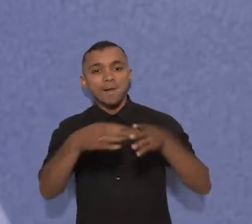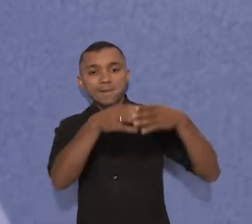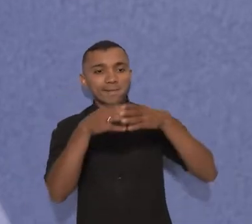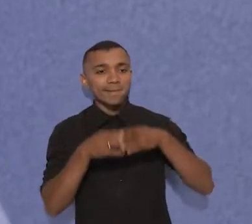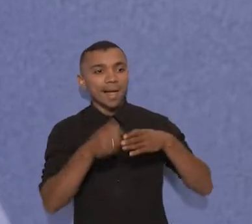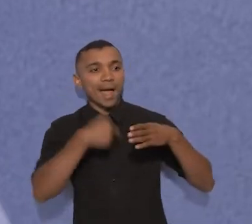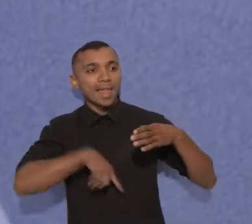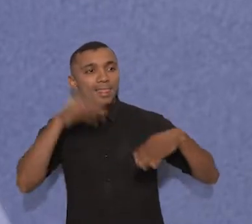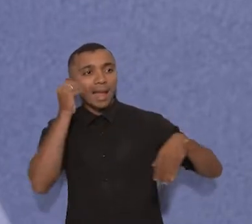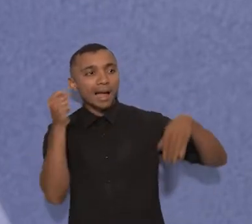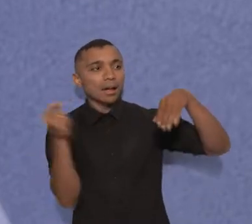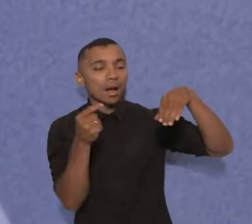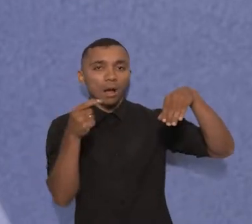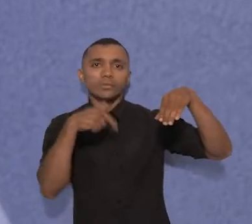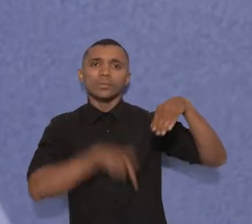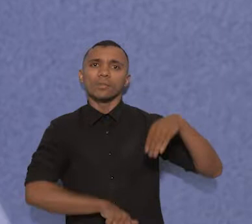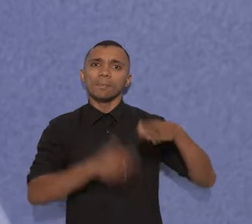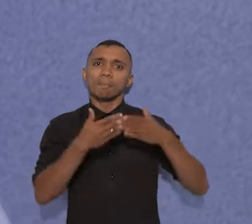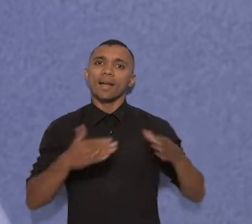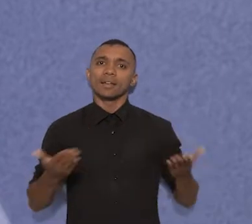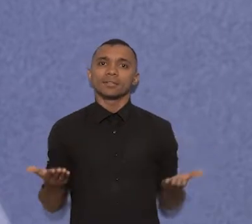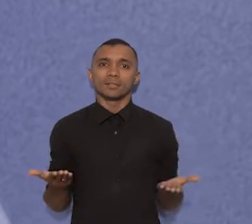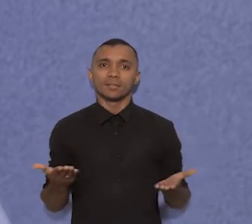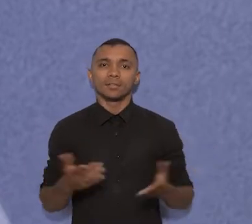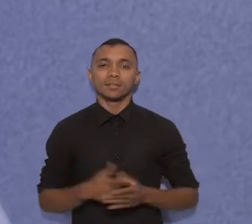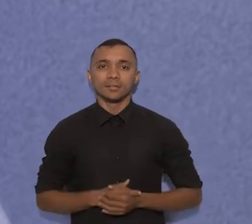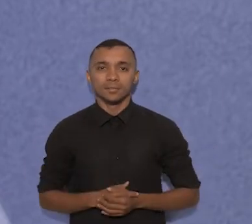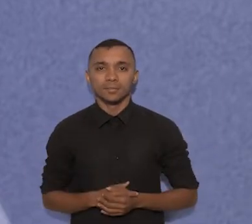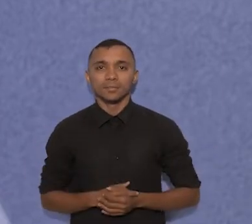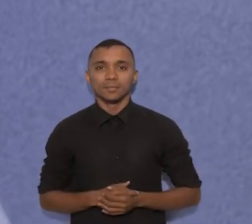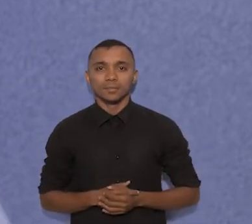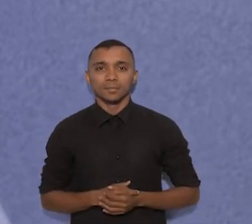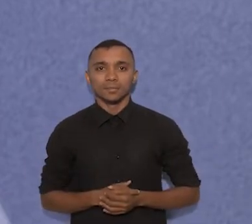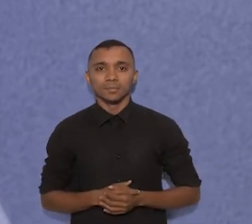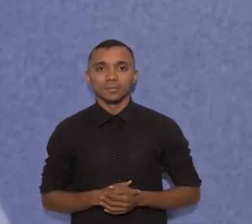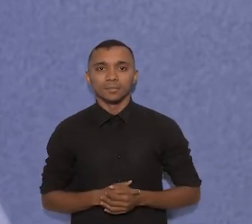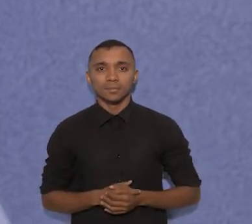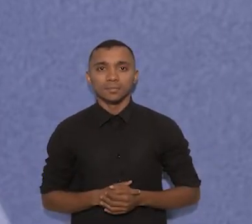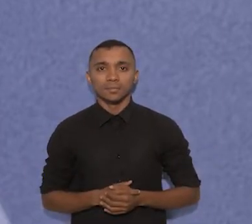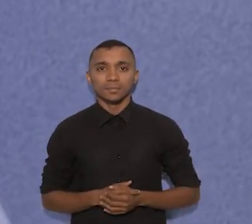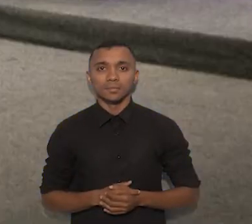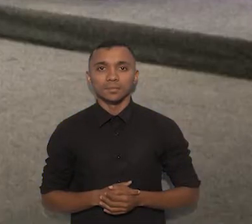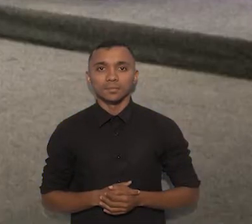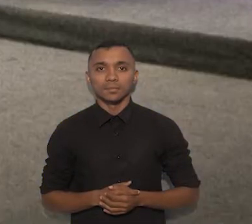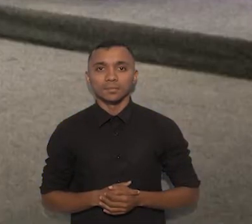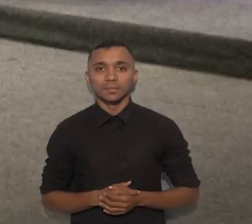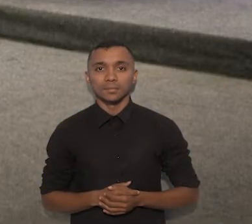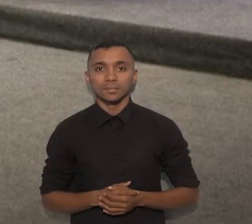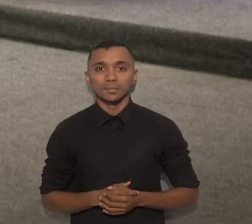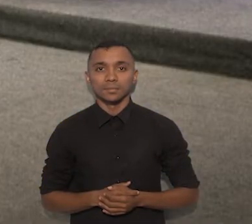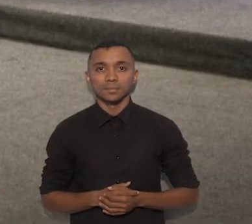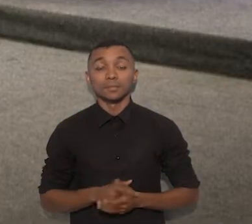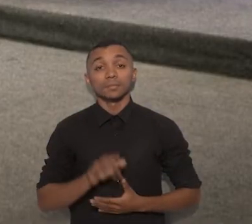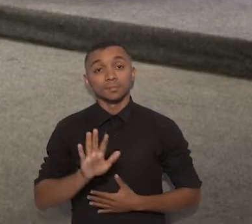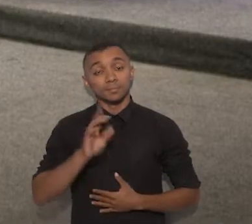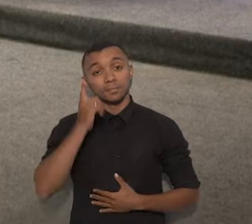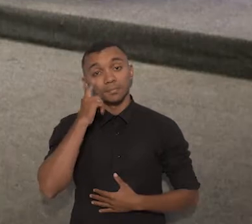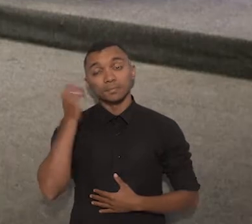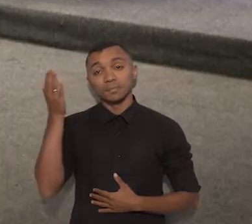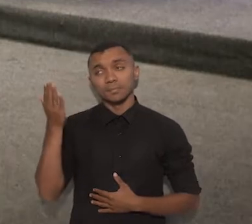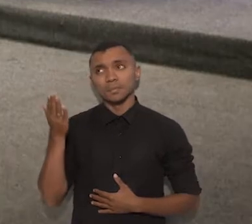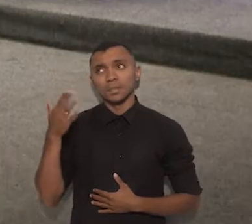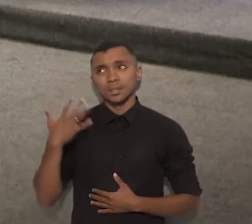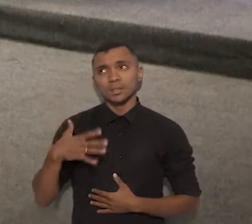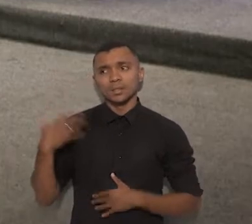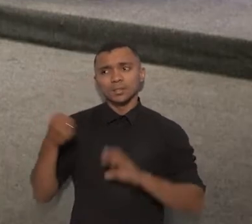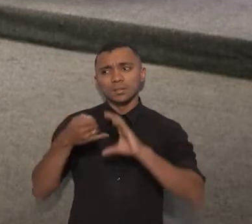perde de novo. Você pode reclamar de tudo dele, menos que ele não tem personalidade. Exatamente. Mas excesso de personalidade... E que não sabe perder pênalti. Mas excesso de personalidade também é um pouco